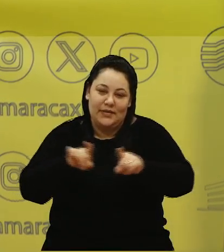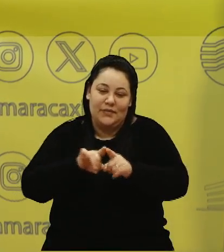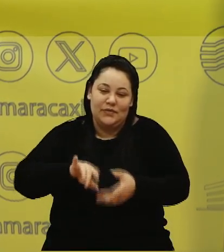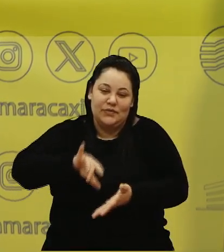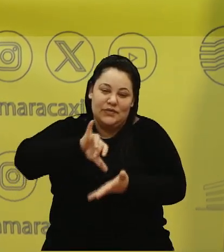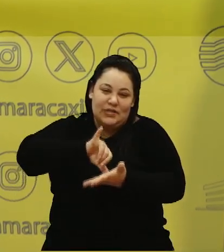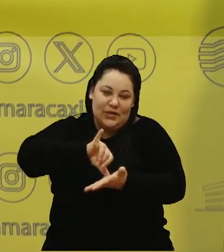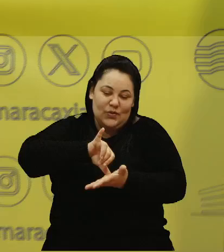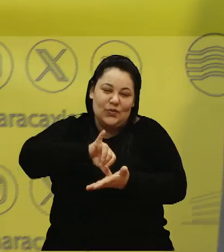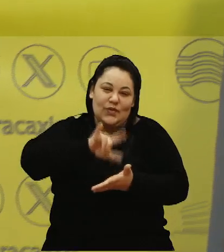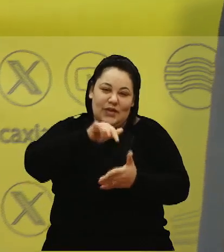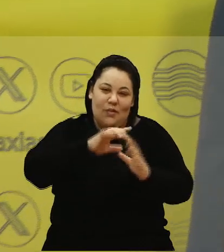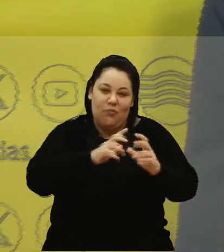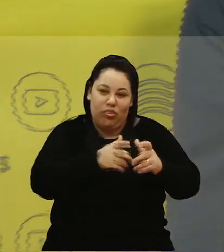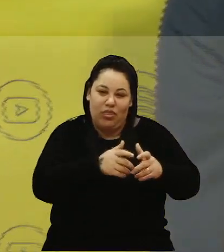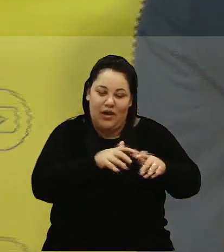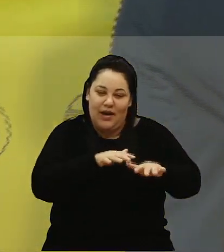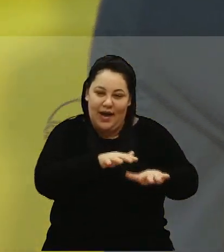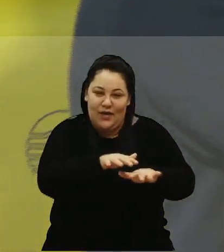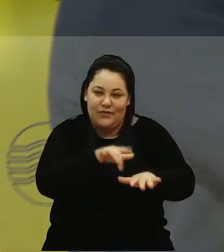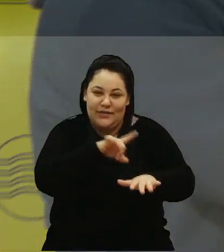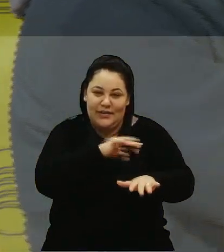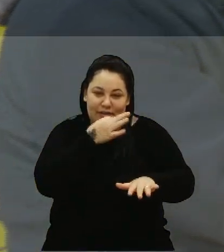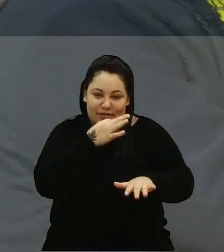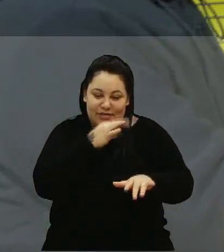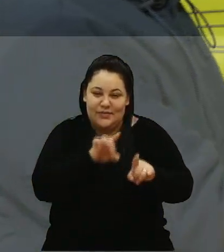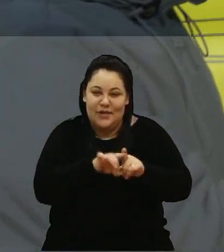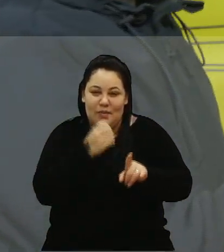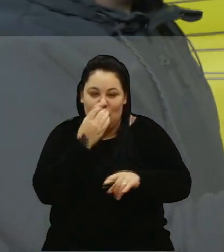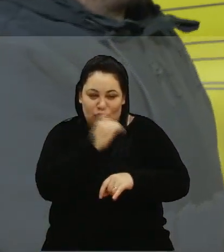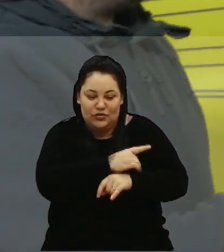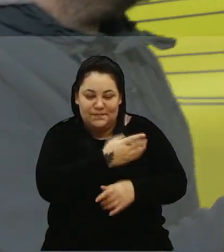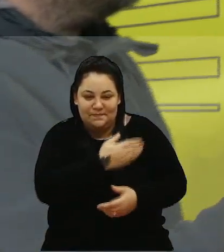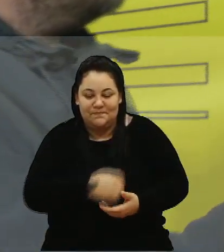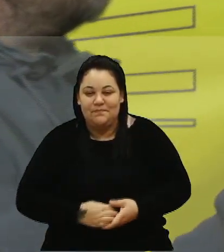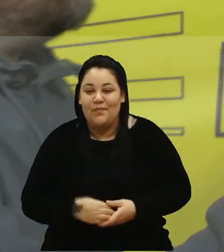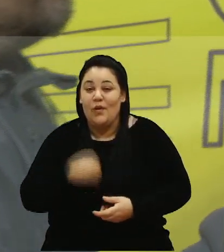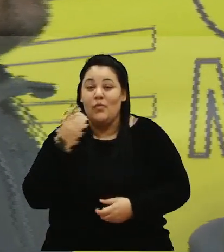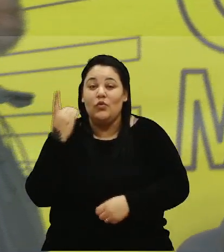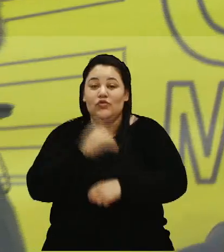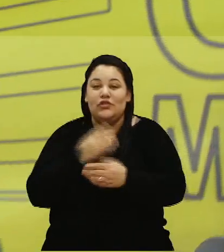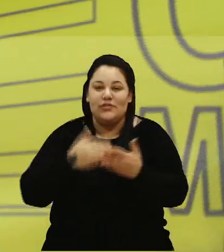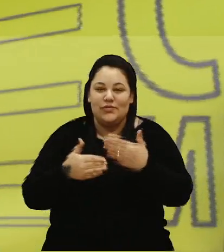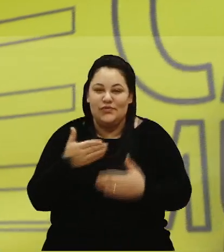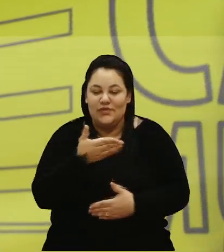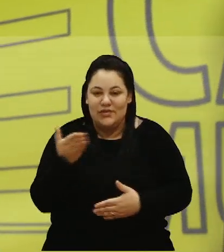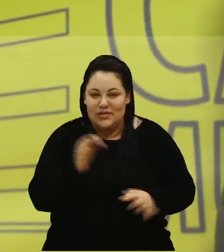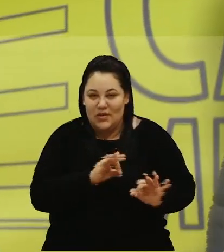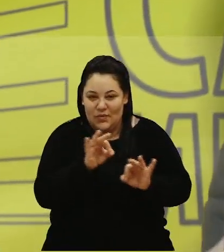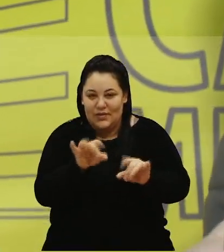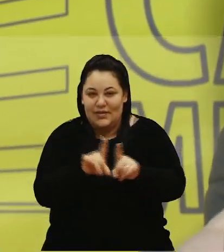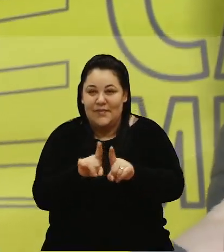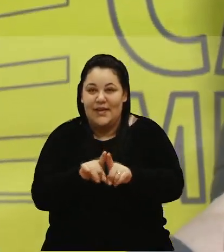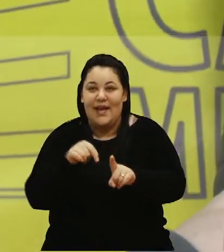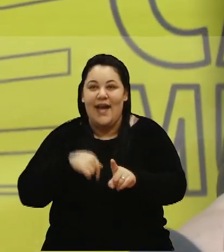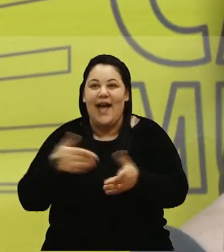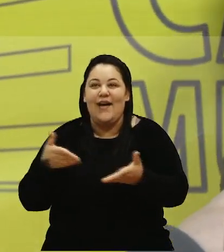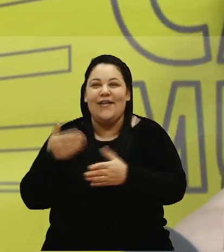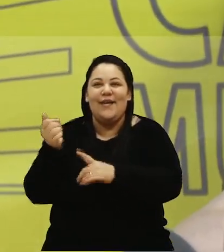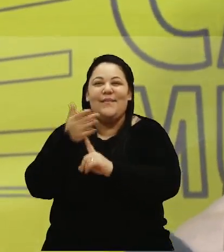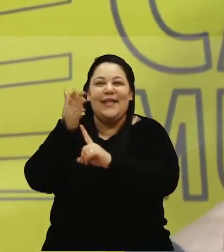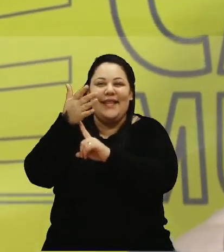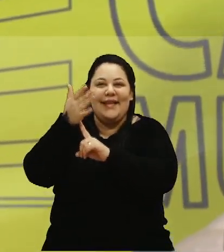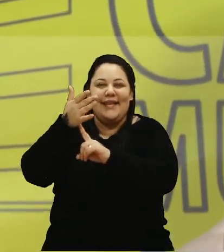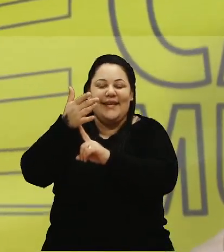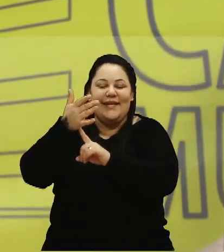que vamos ter em Caxias do Sul. Bom dia, vereador. Sim, bom dia, Carnizela, bom dia novamente a todos. Inclusive, estou com a bandeirinha, fiz questão de trazer